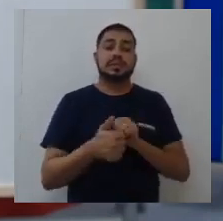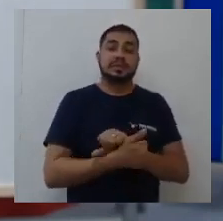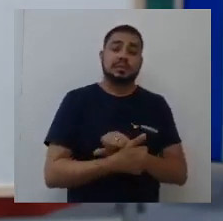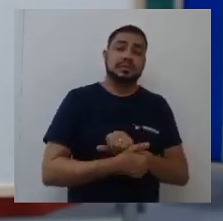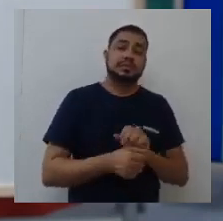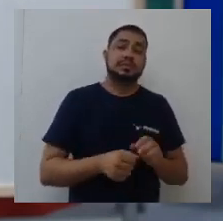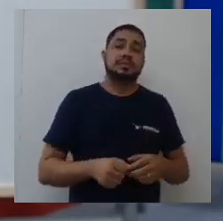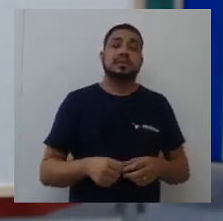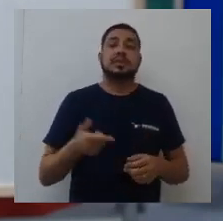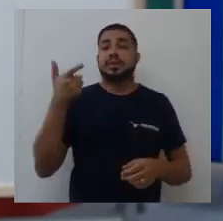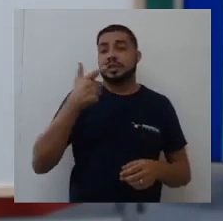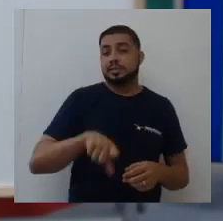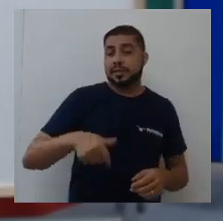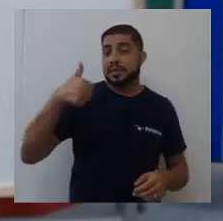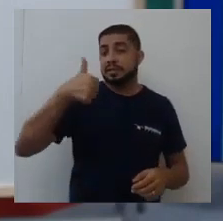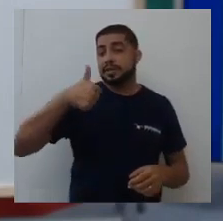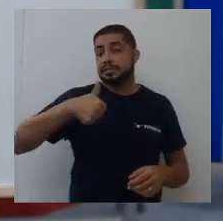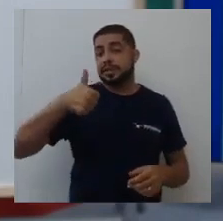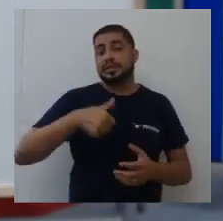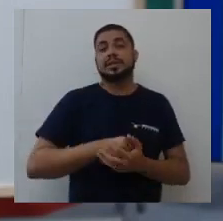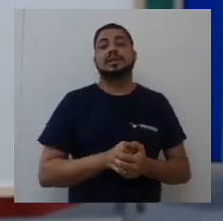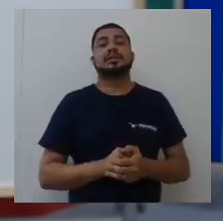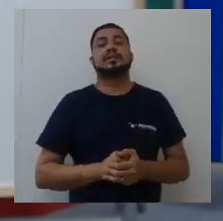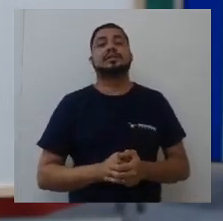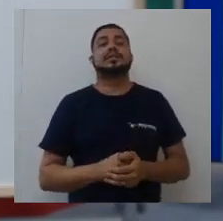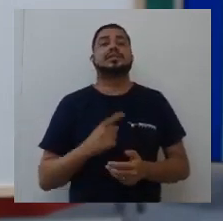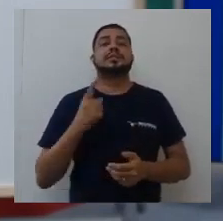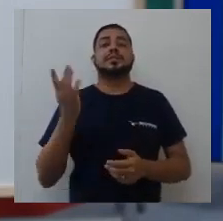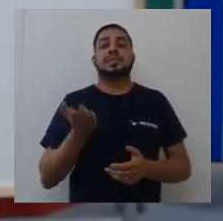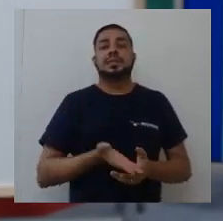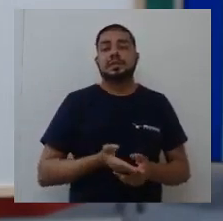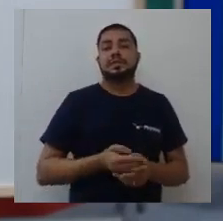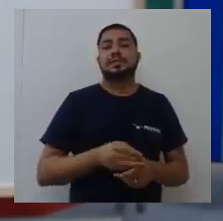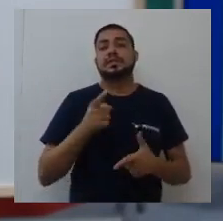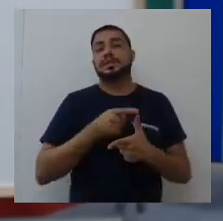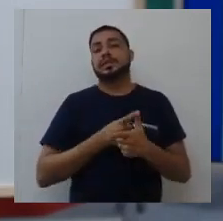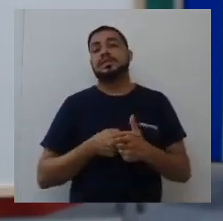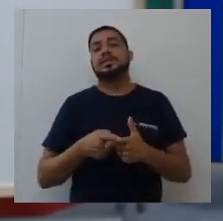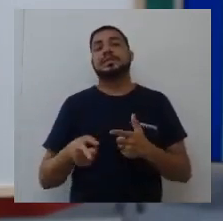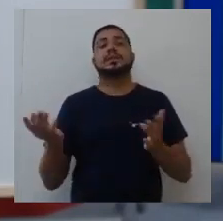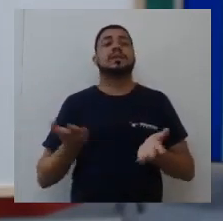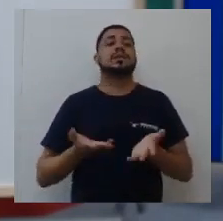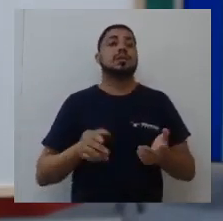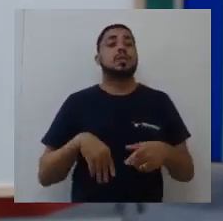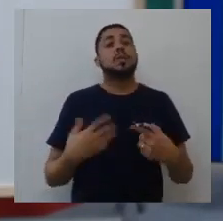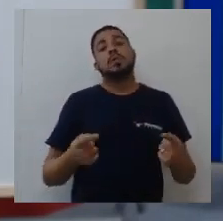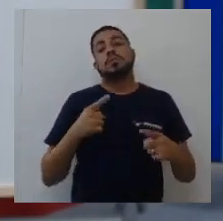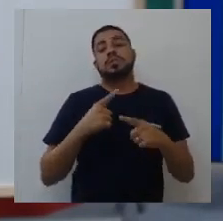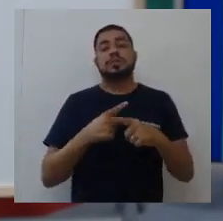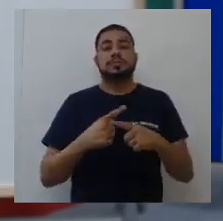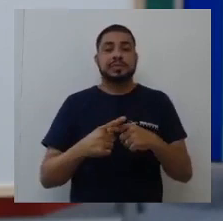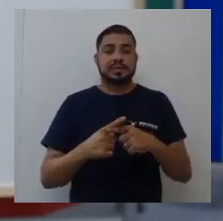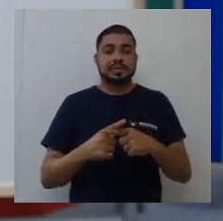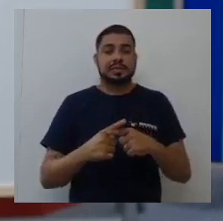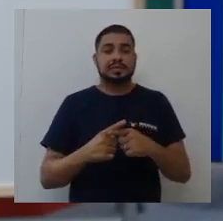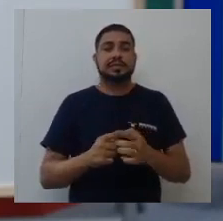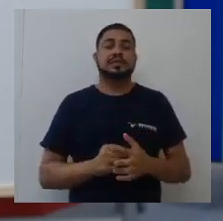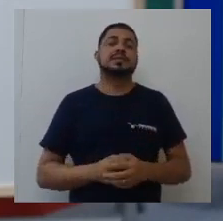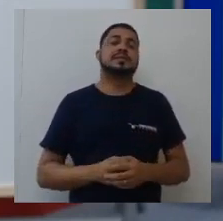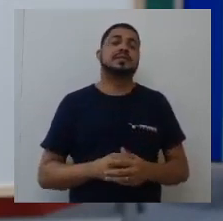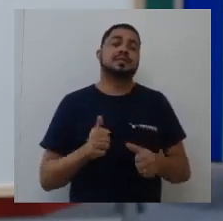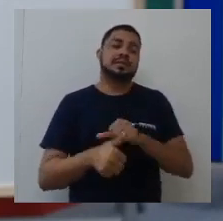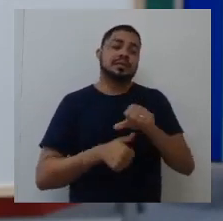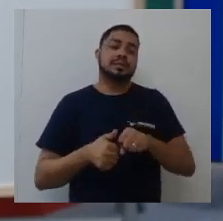aqui, ó. Repeti a primeira fração, 1/2, e dividi agora ou multipliquei pelo inverso da segunda. Coloquei